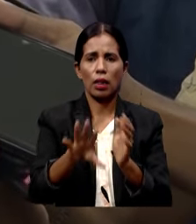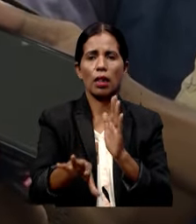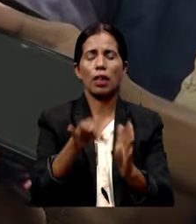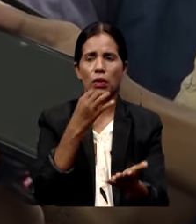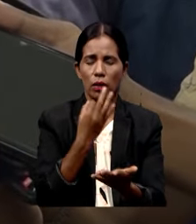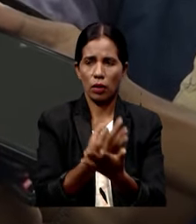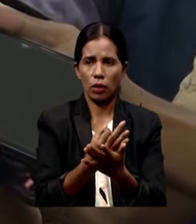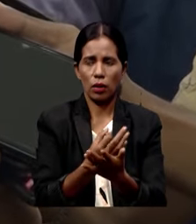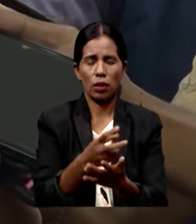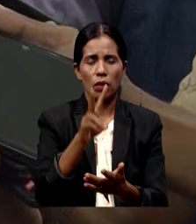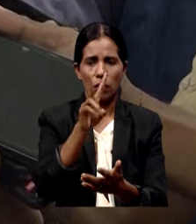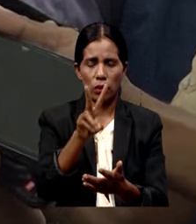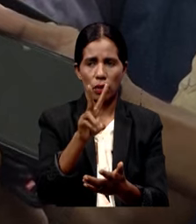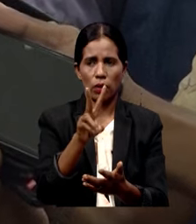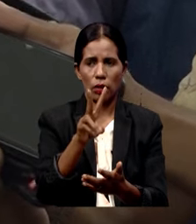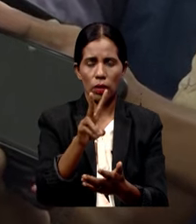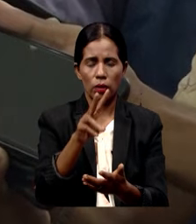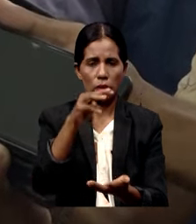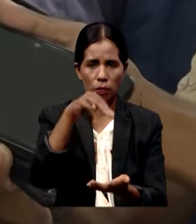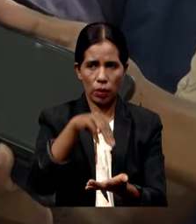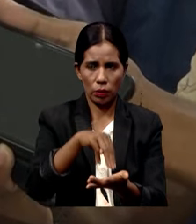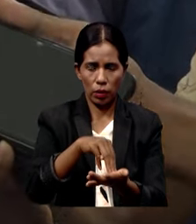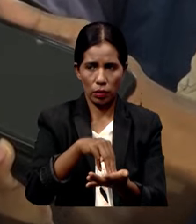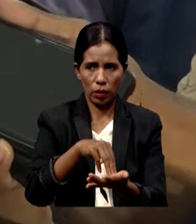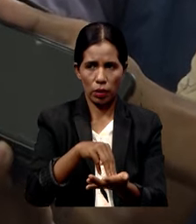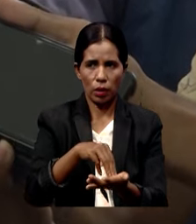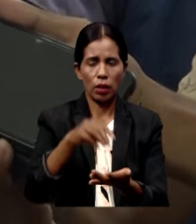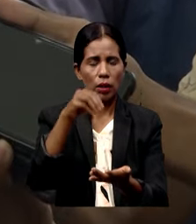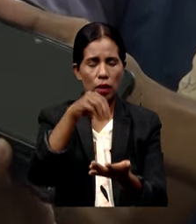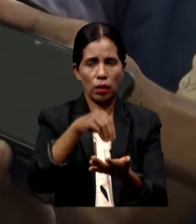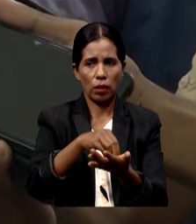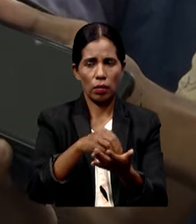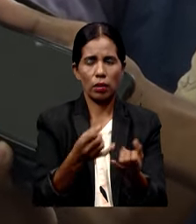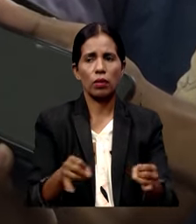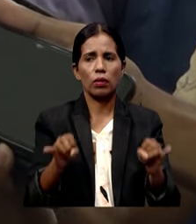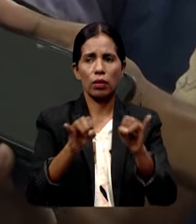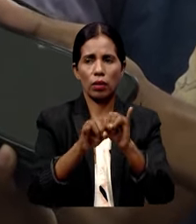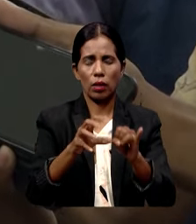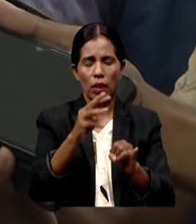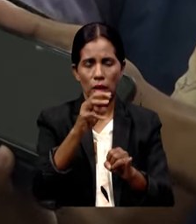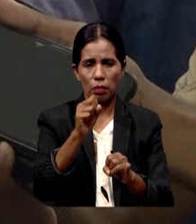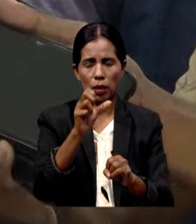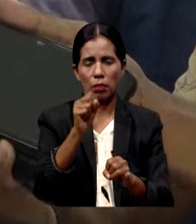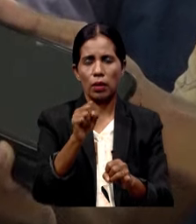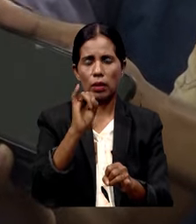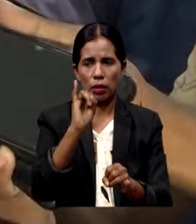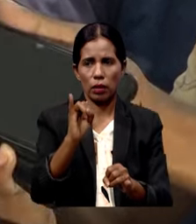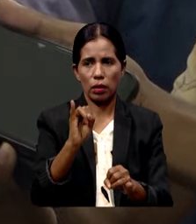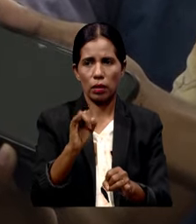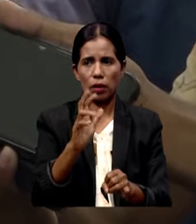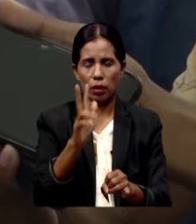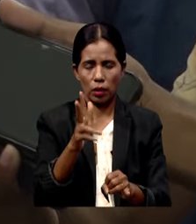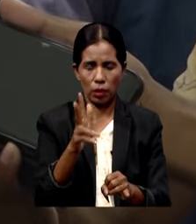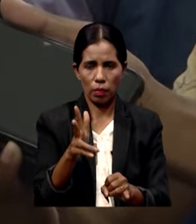a 2 milhões ane be aloca baia en san soldare social tolo no